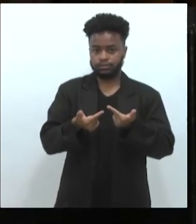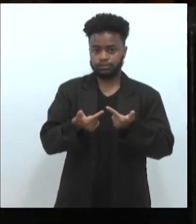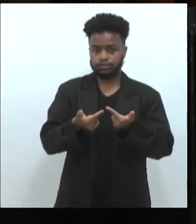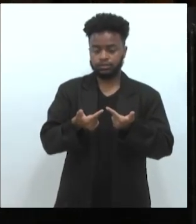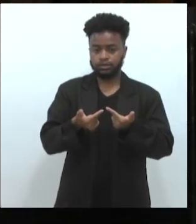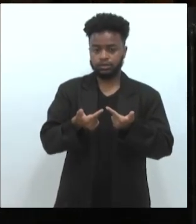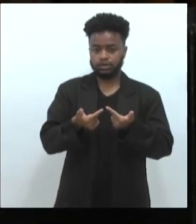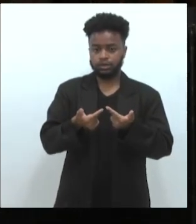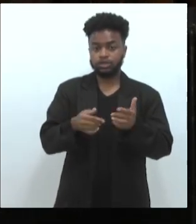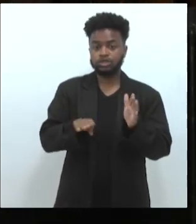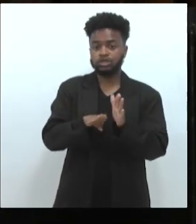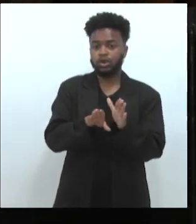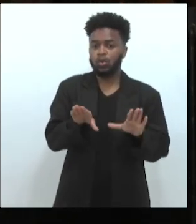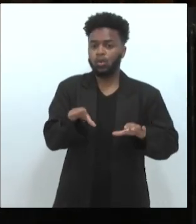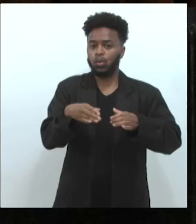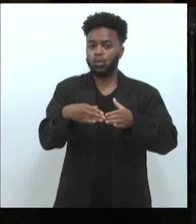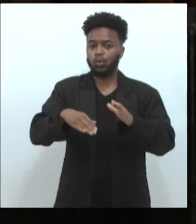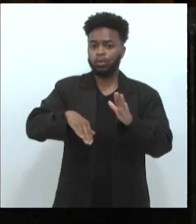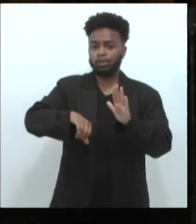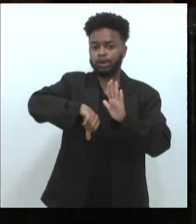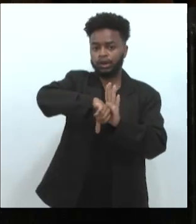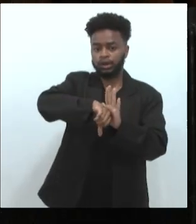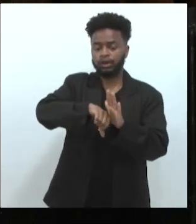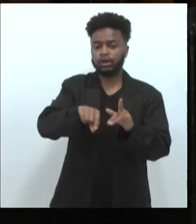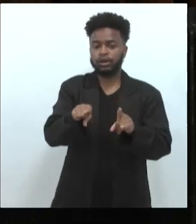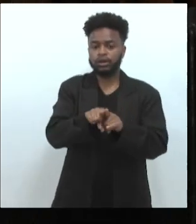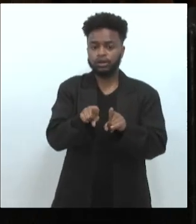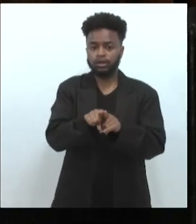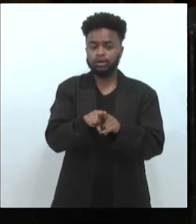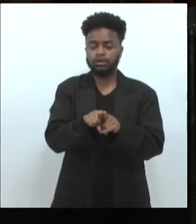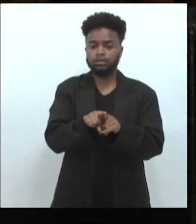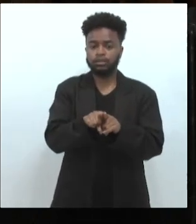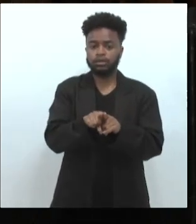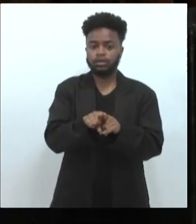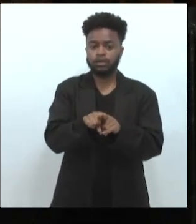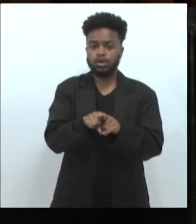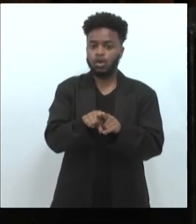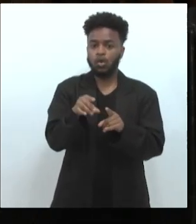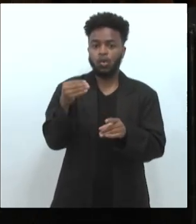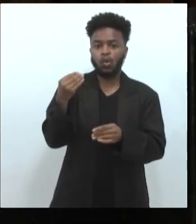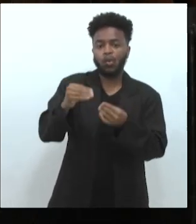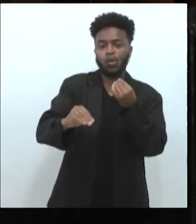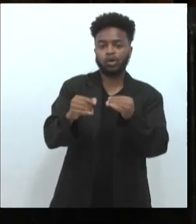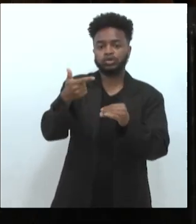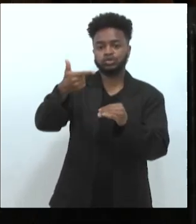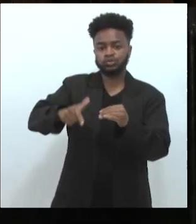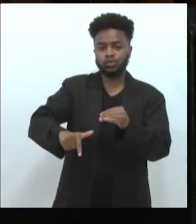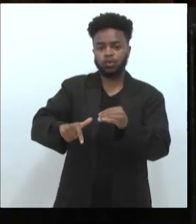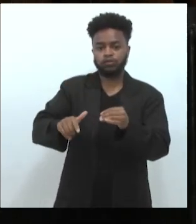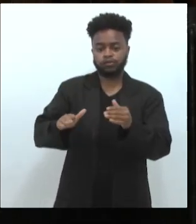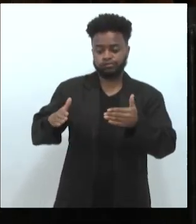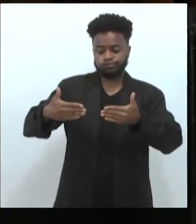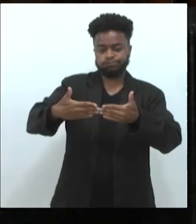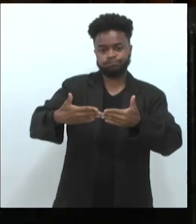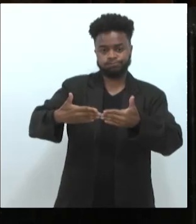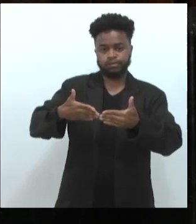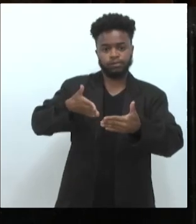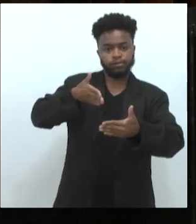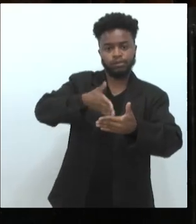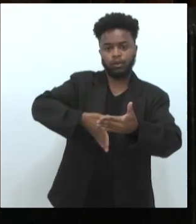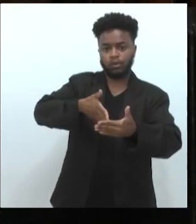chega o crime organizado e recoloca as barricadas. Eu